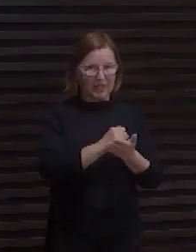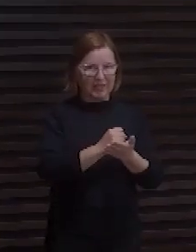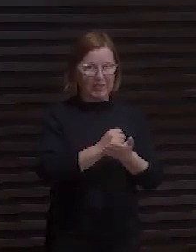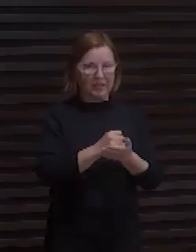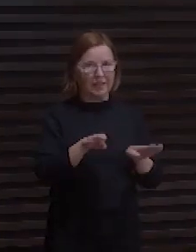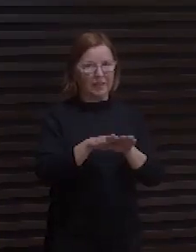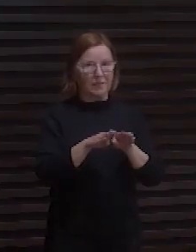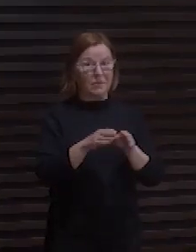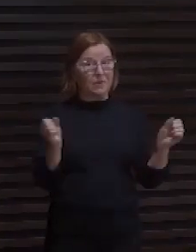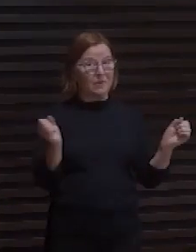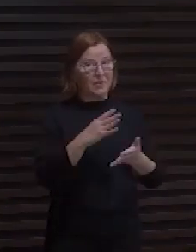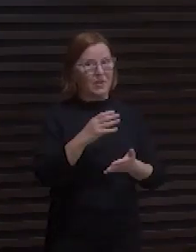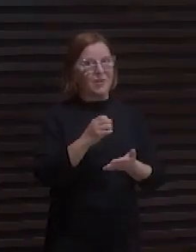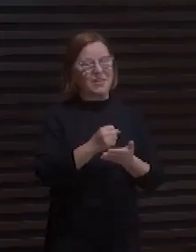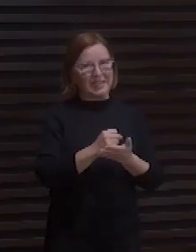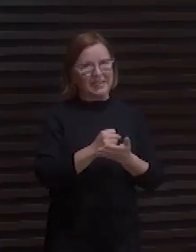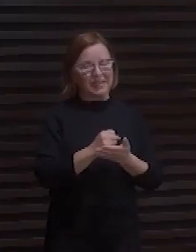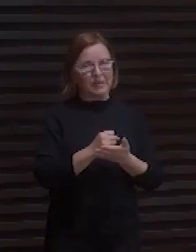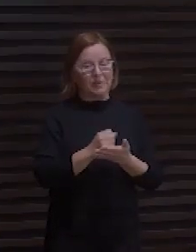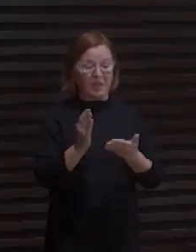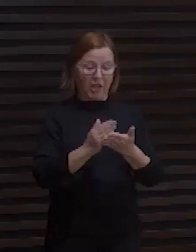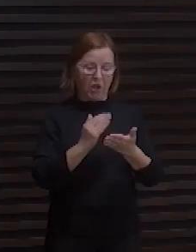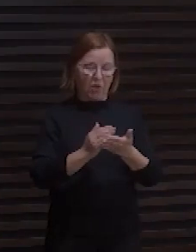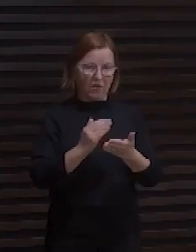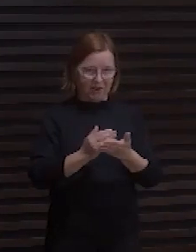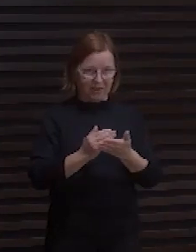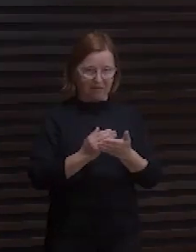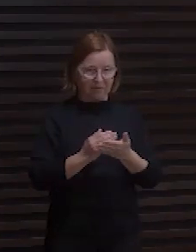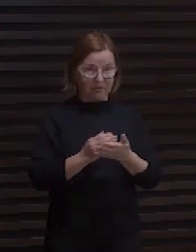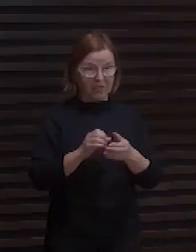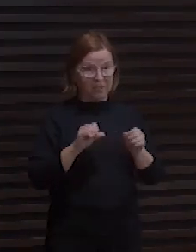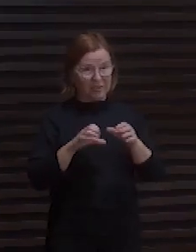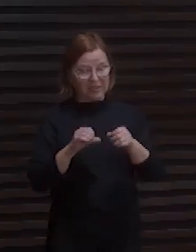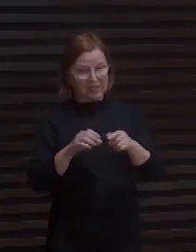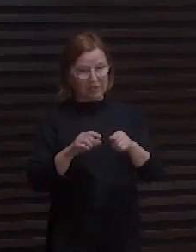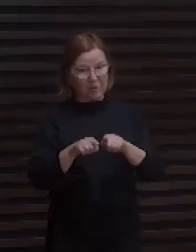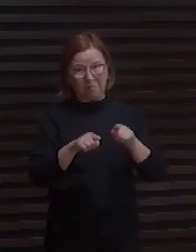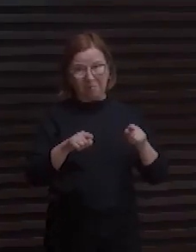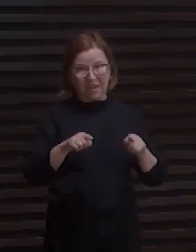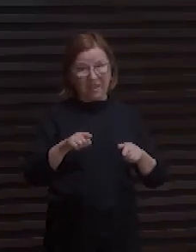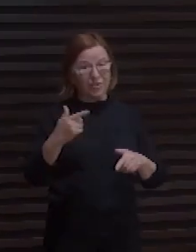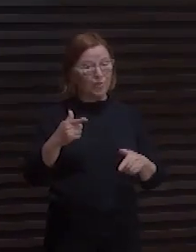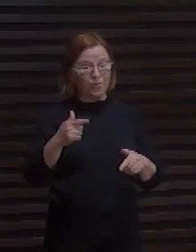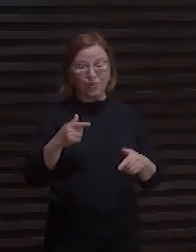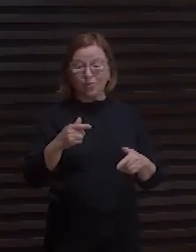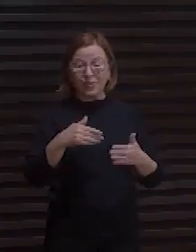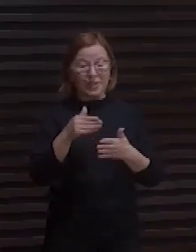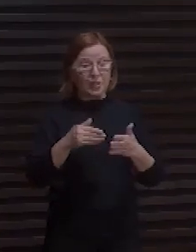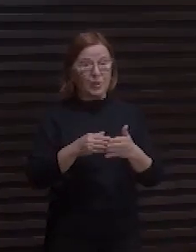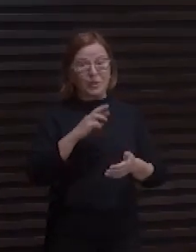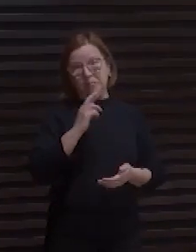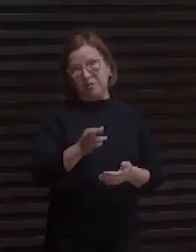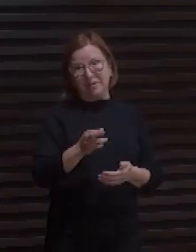princípios. Você não vai encontrar todas as respostas ali. Você não vai encontrar com quem eu devo casar,